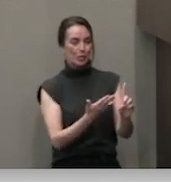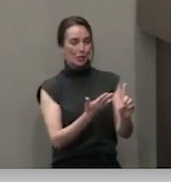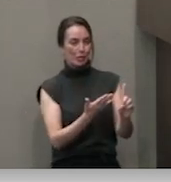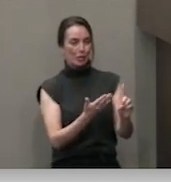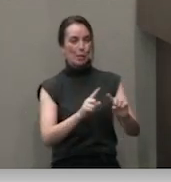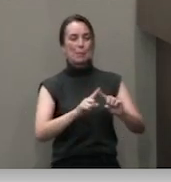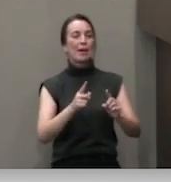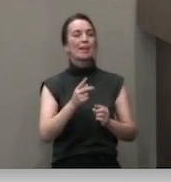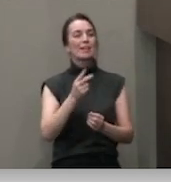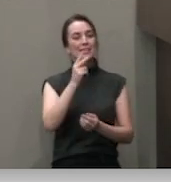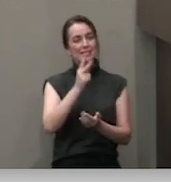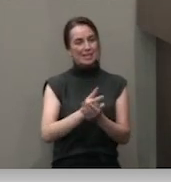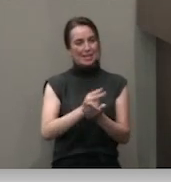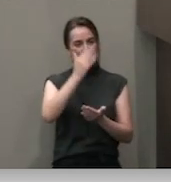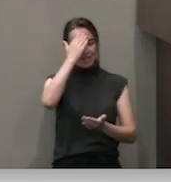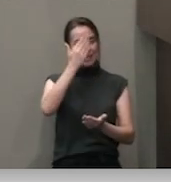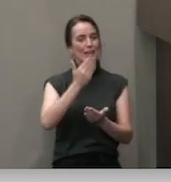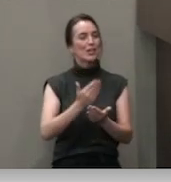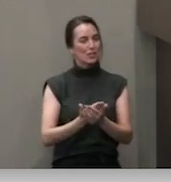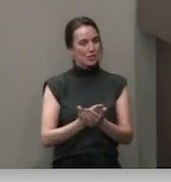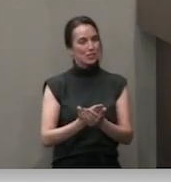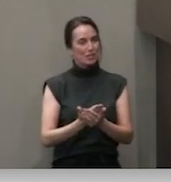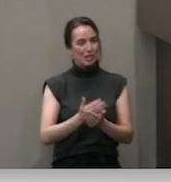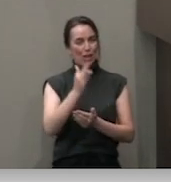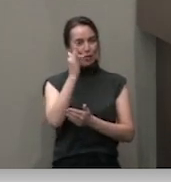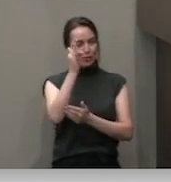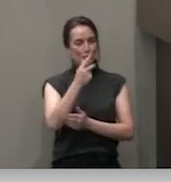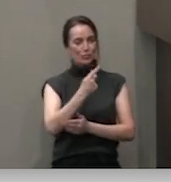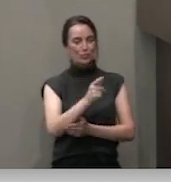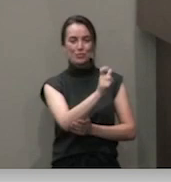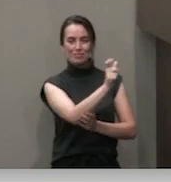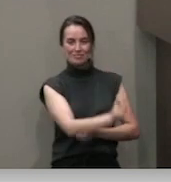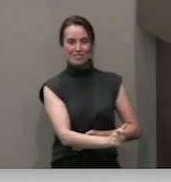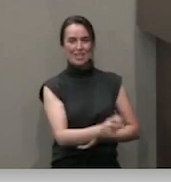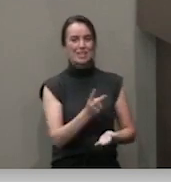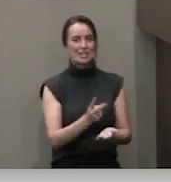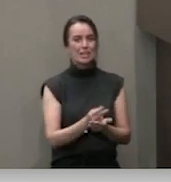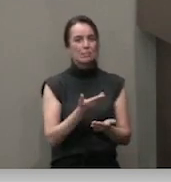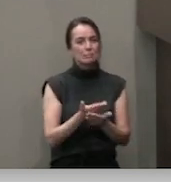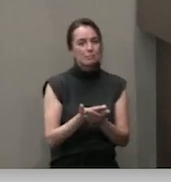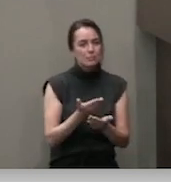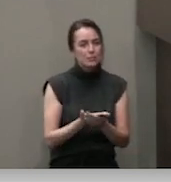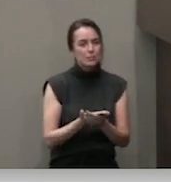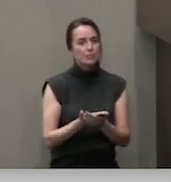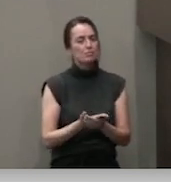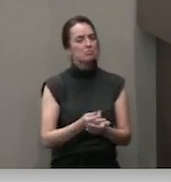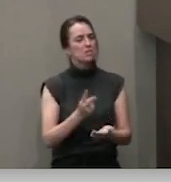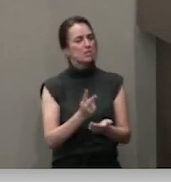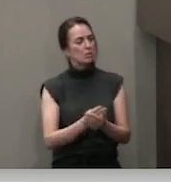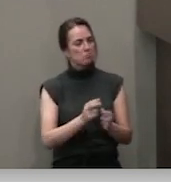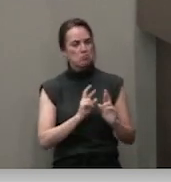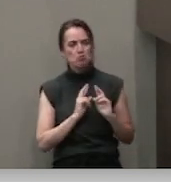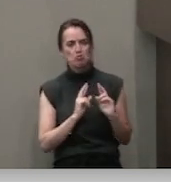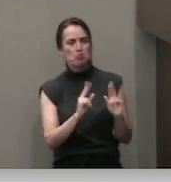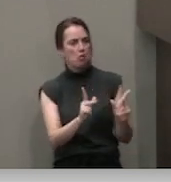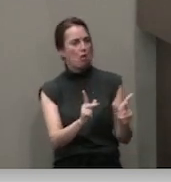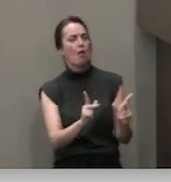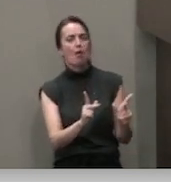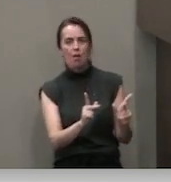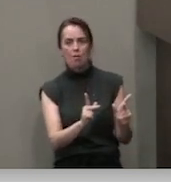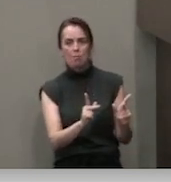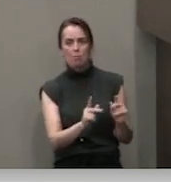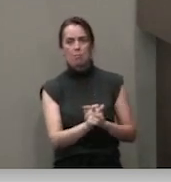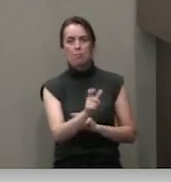ele chegou porque sempre foi dedicado foi estudioso e sempre foi diferenciado D